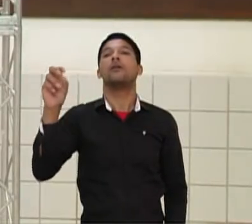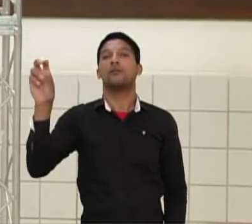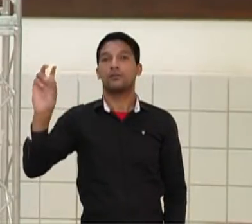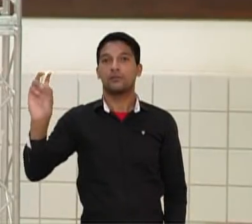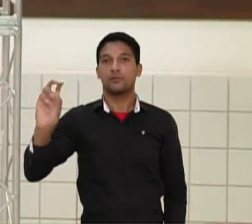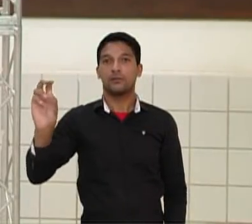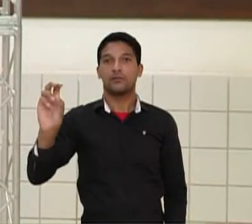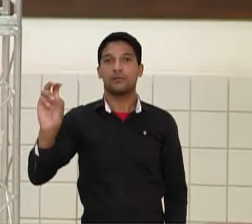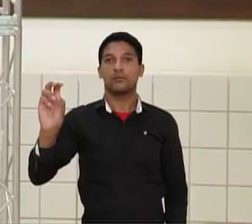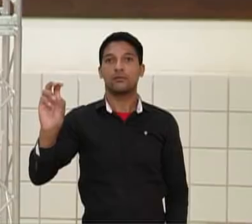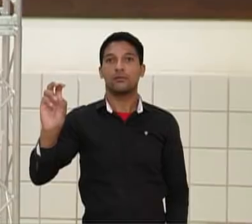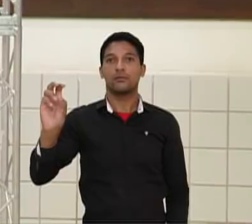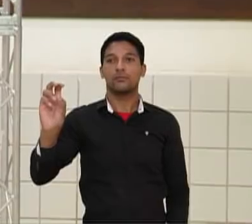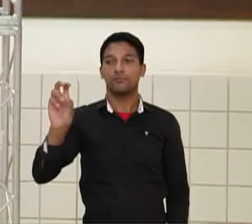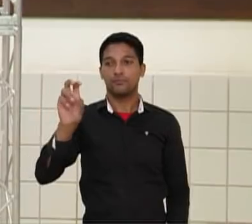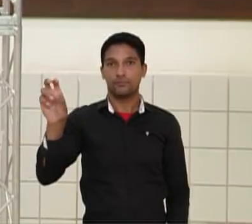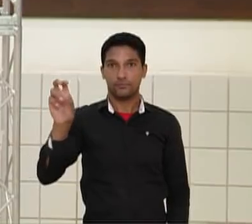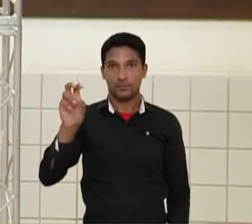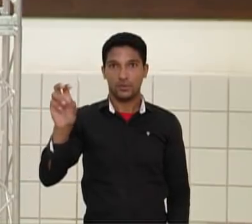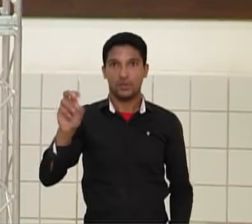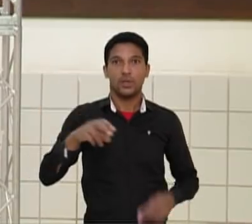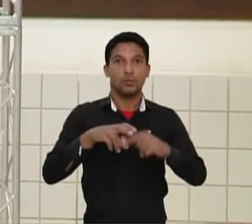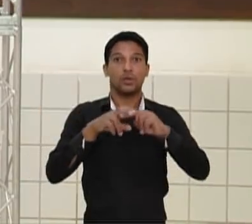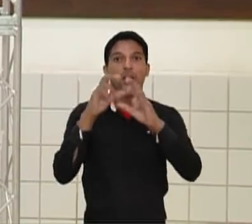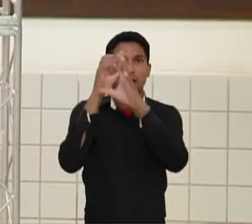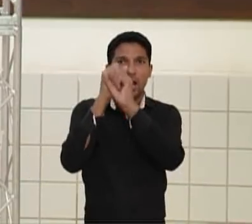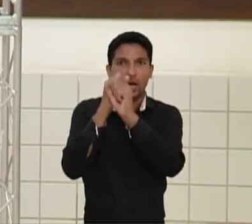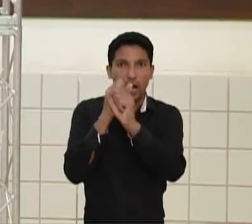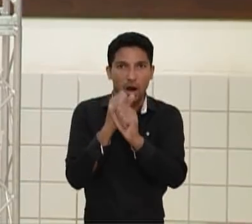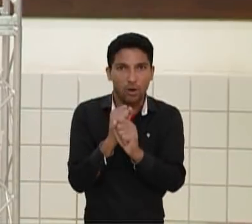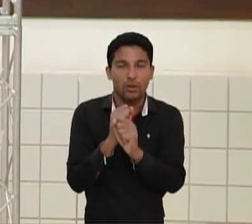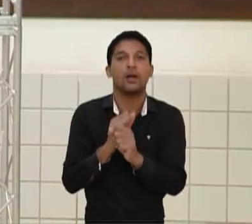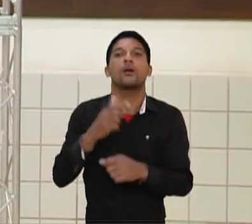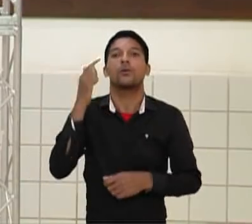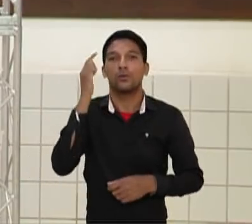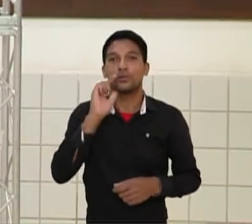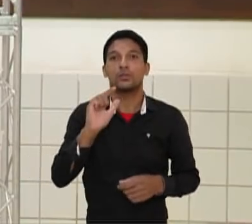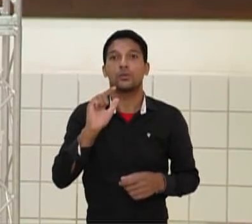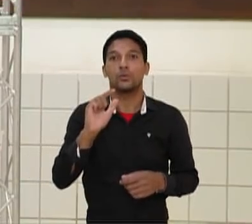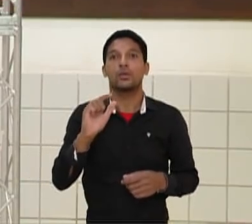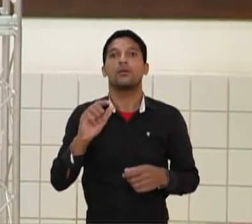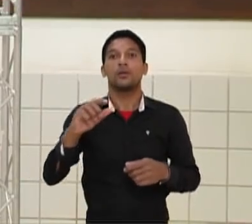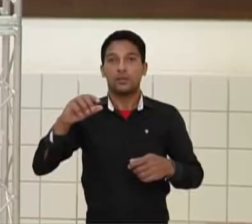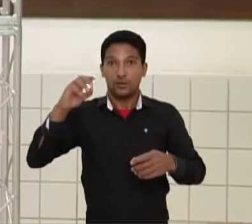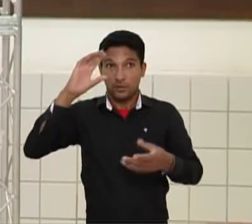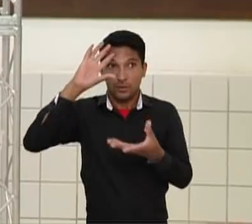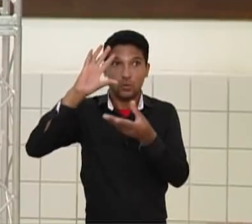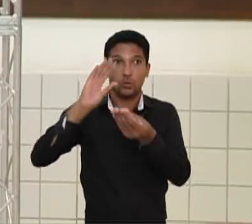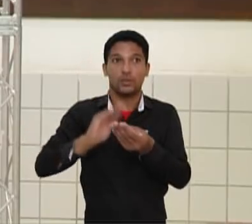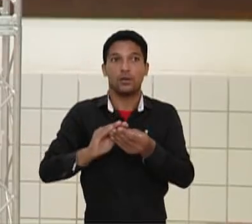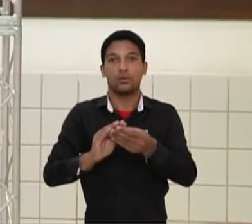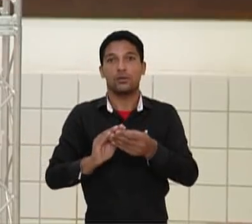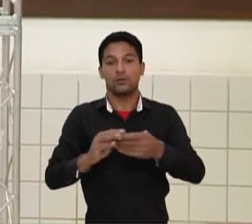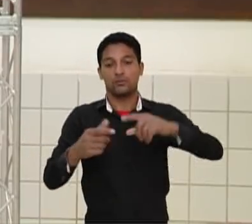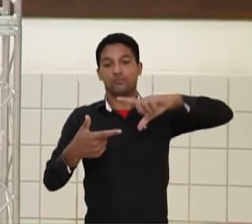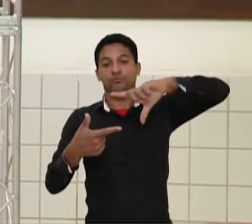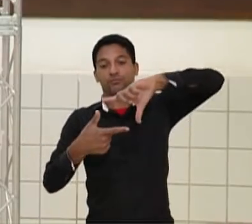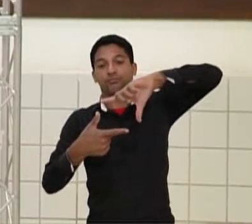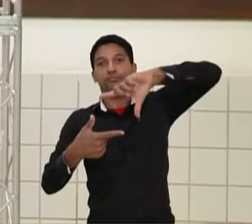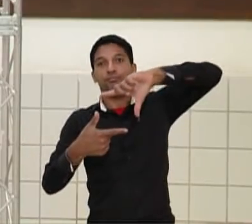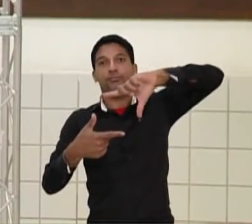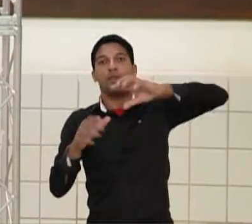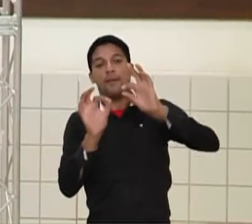Tudo isso, com uma propriedade, com um cálculo, eu concluí a medida dos quatro ângulos. Tá? Então, esteja atento com